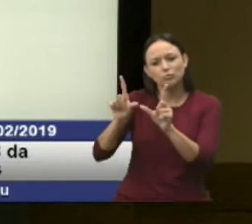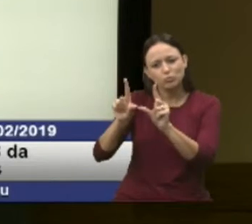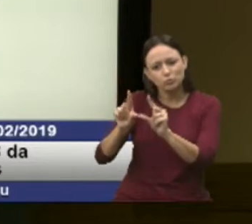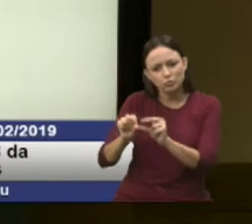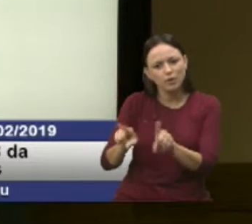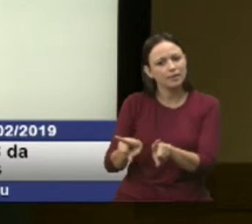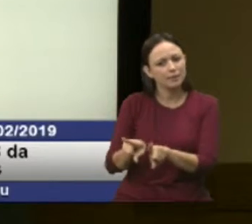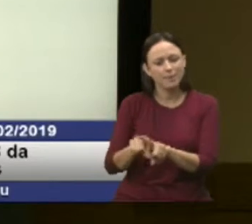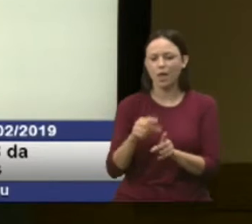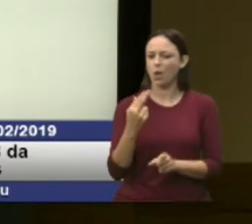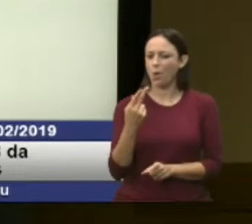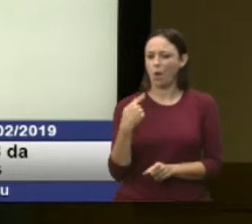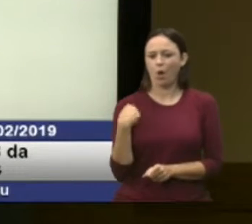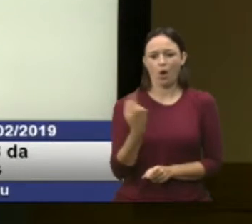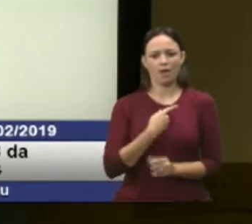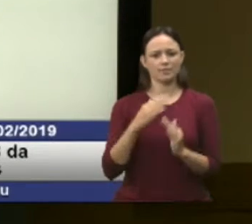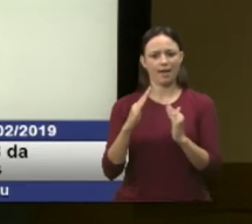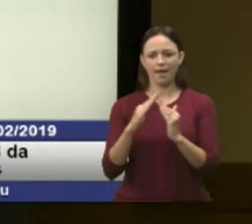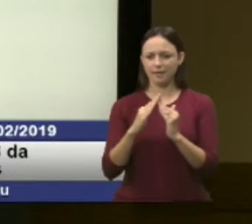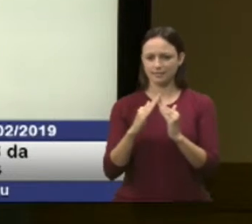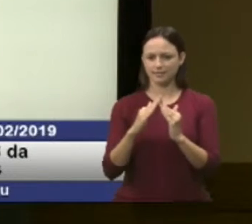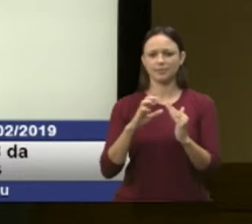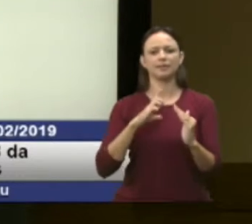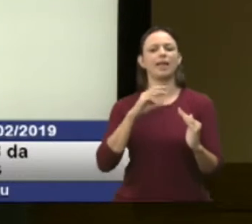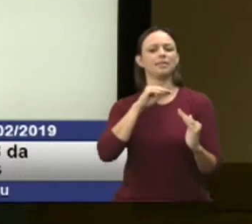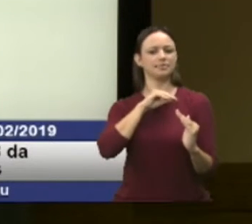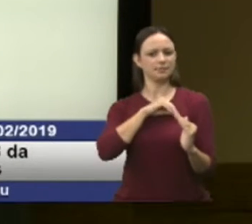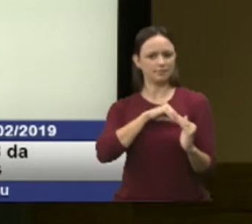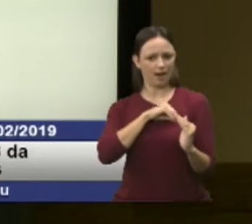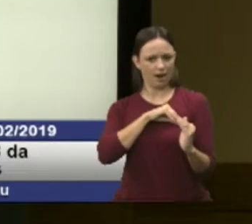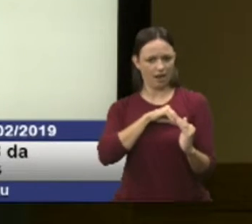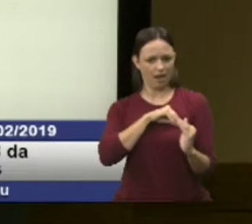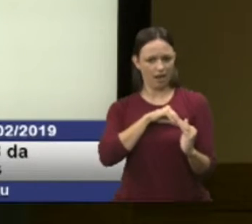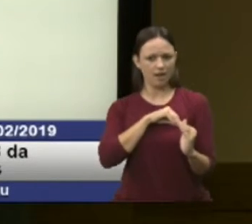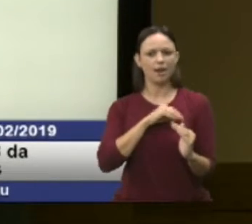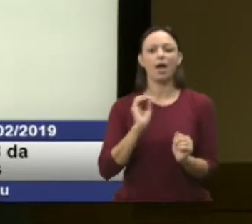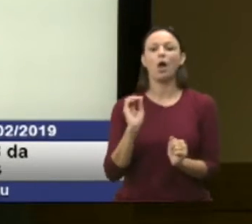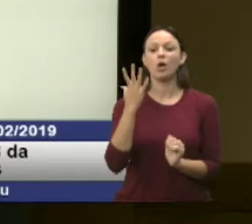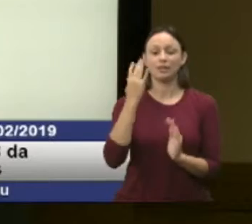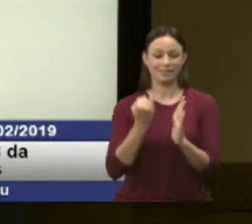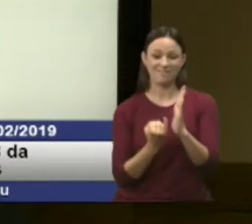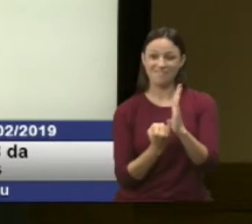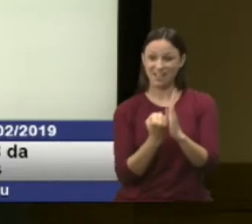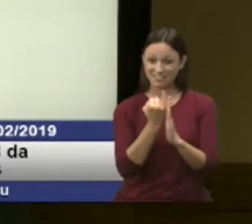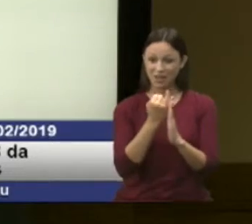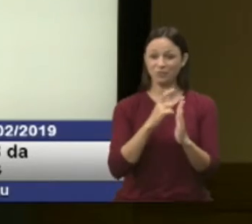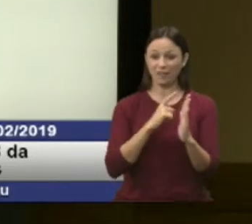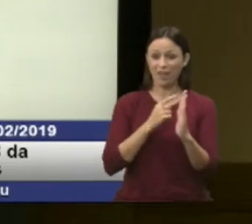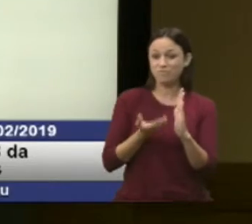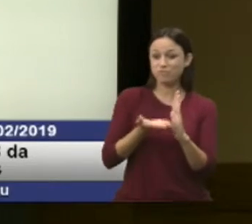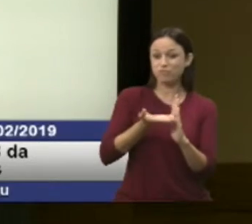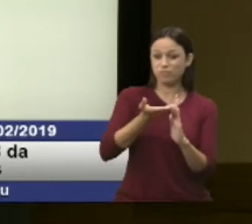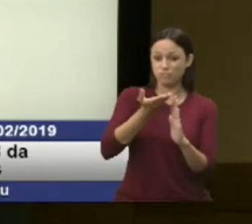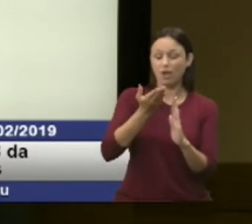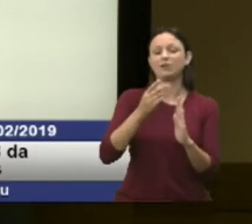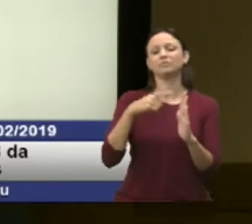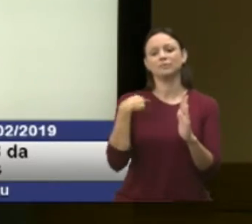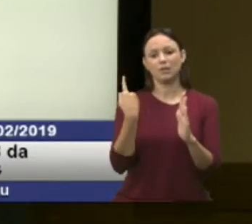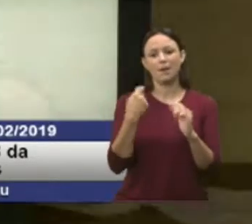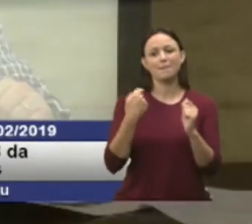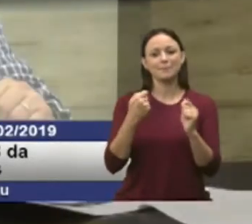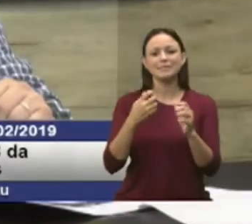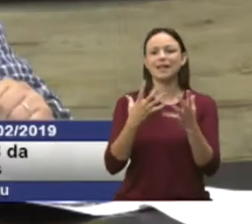né? Nós temos o nosso salário, acontece aí a inflação, temos que nos adequar à